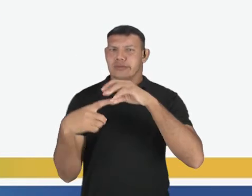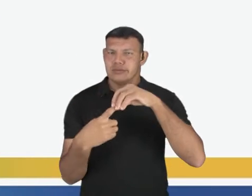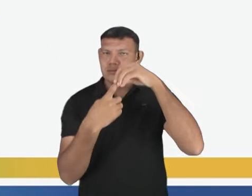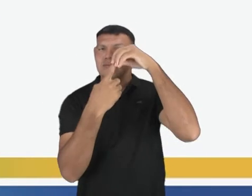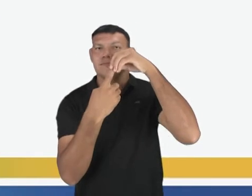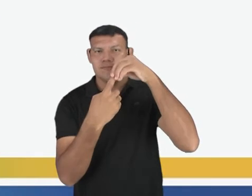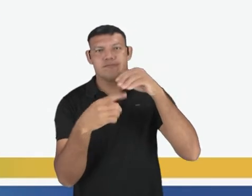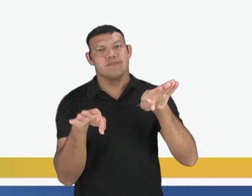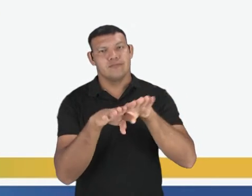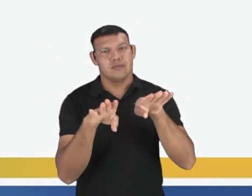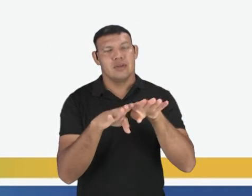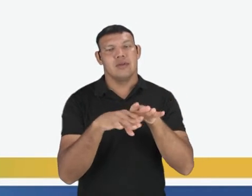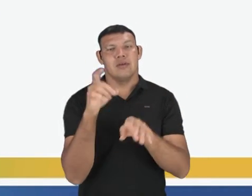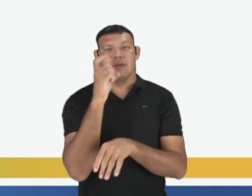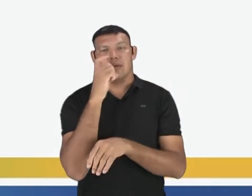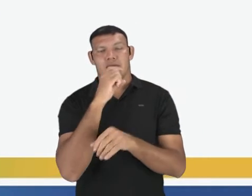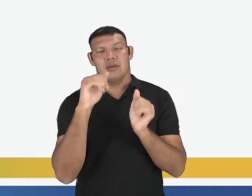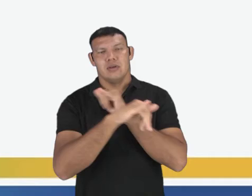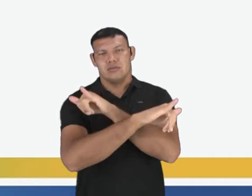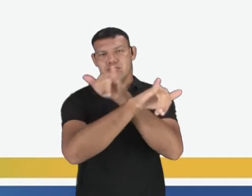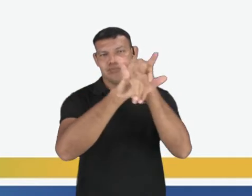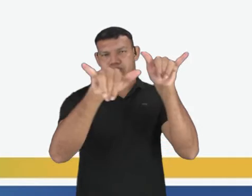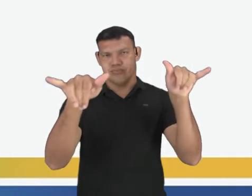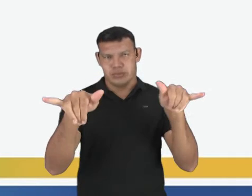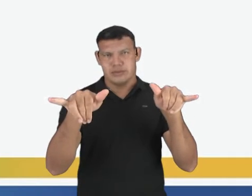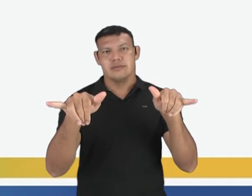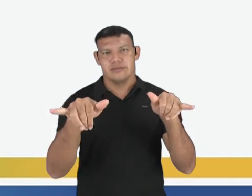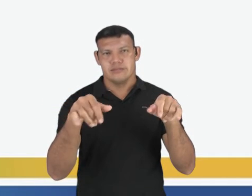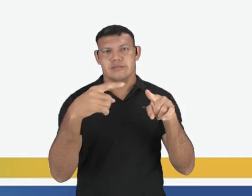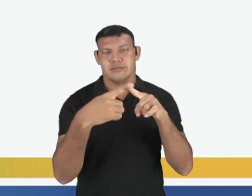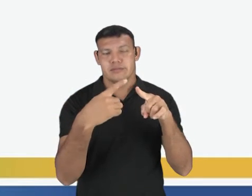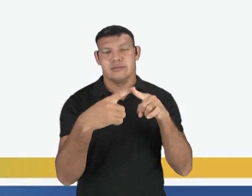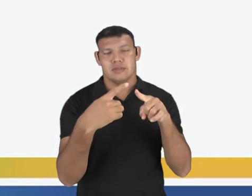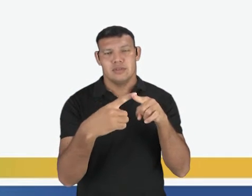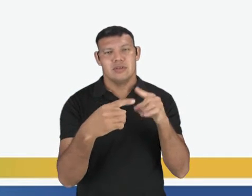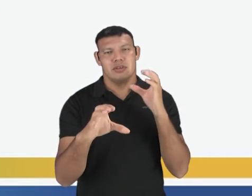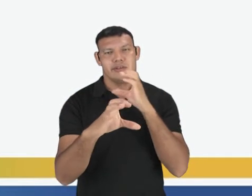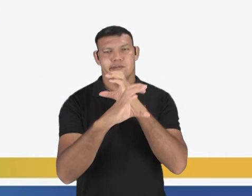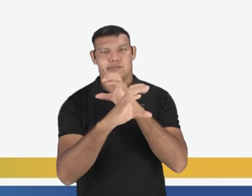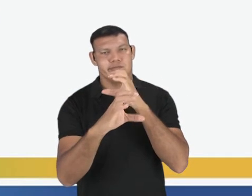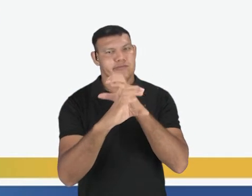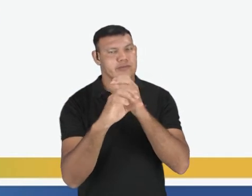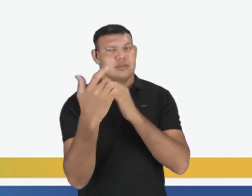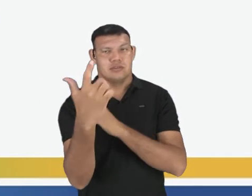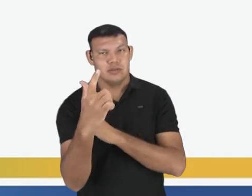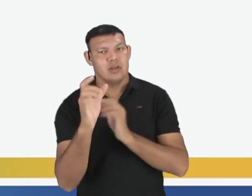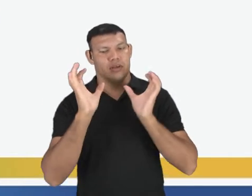questões das fake news, né, que a gente tem bastante essa desinformação, mas o